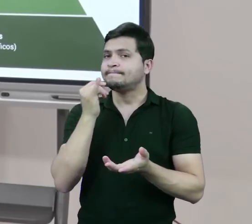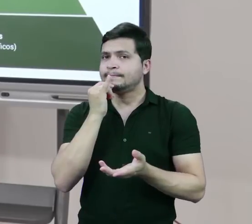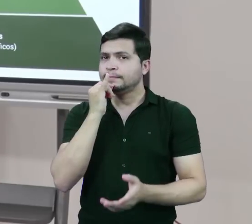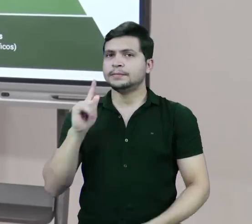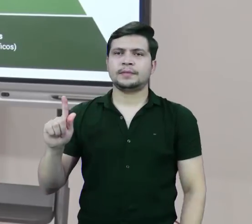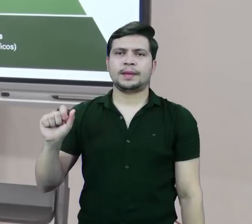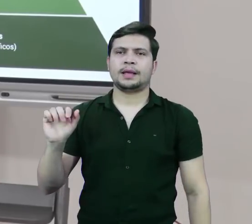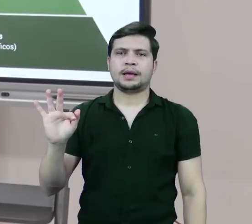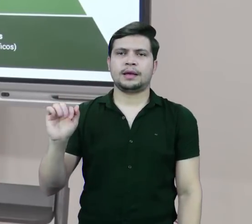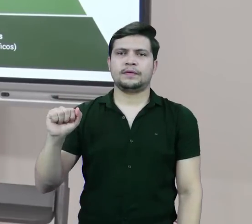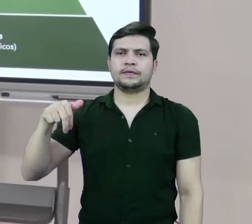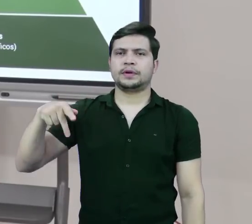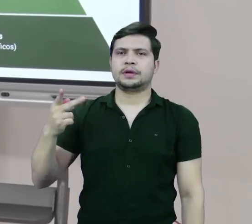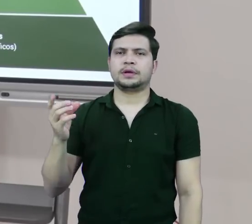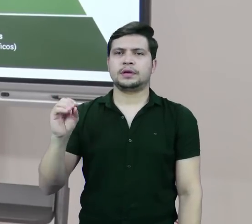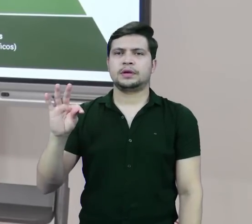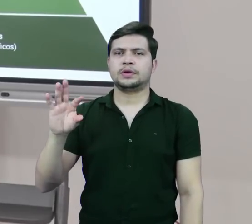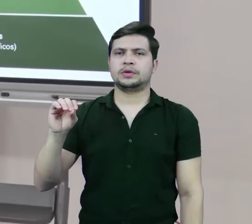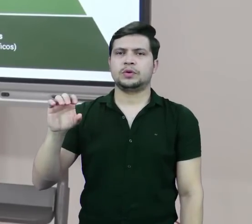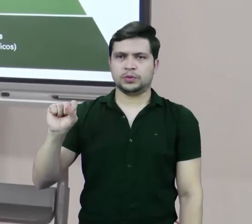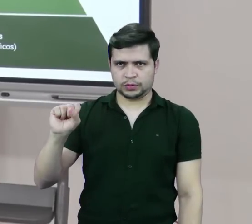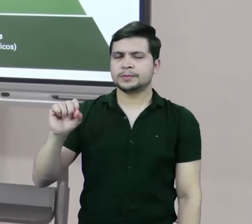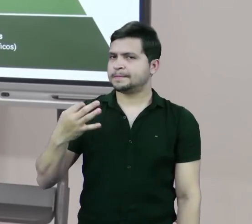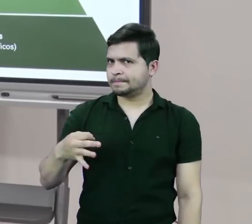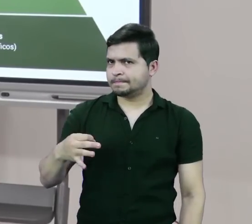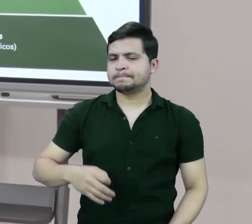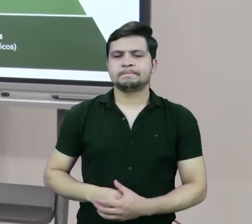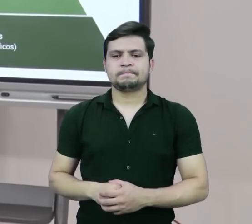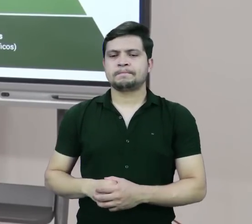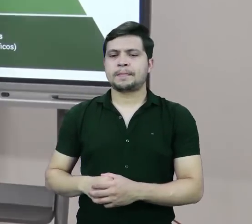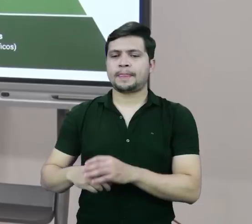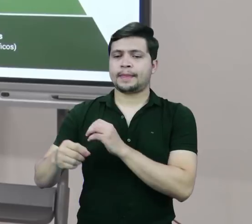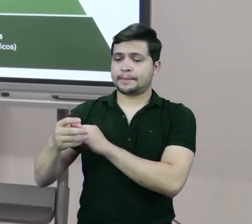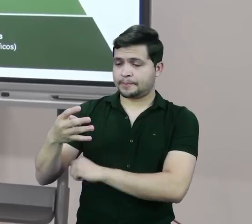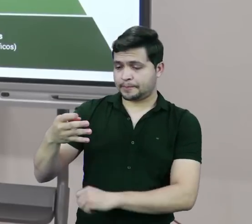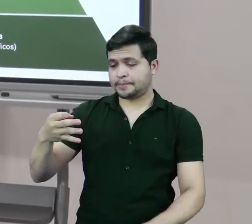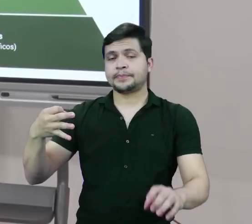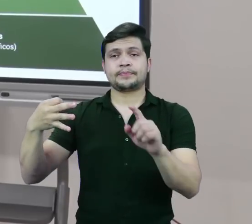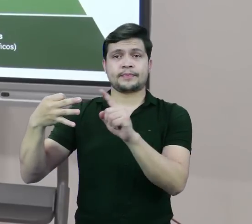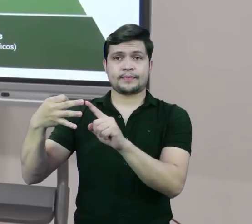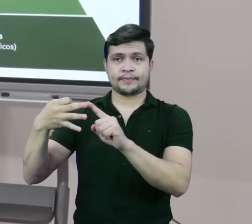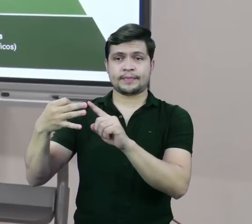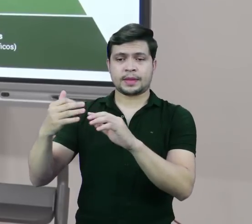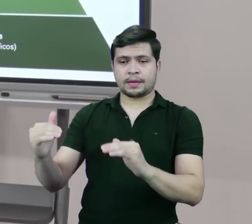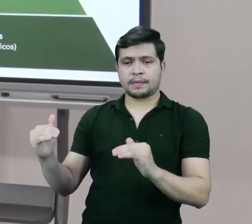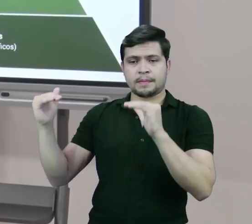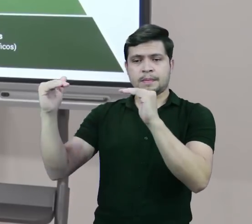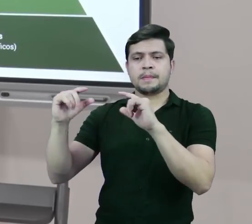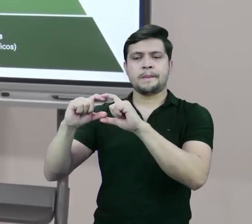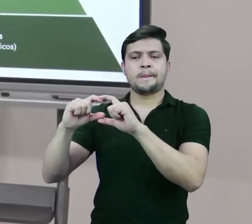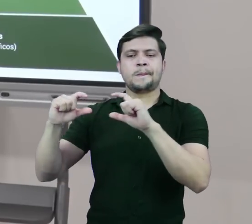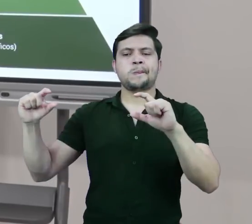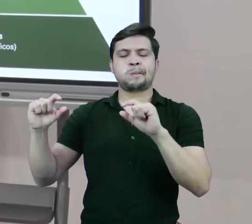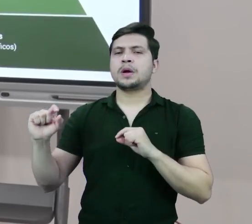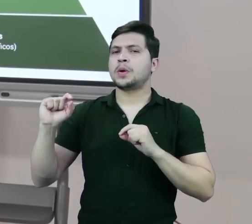né? Eles são herbívoros, são heterotróficos, não produzem o seu próprio alimento. E os consumidores secundários, né, no exemplo que a